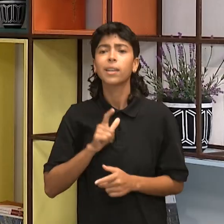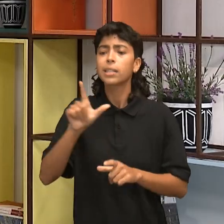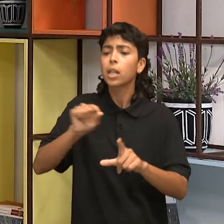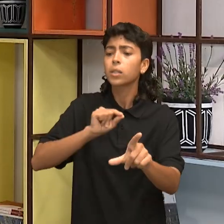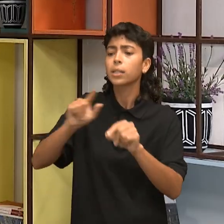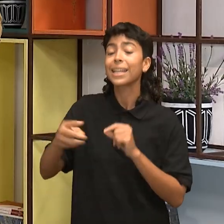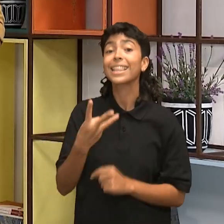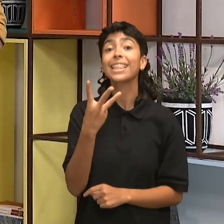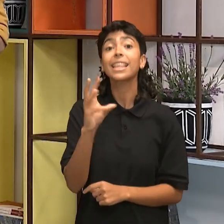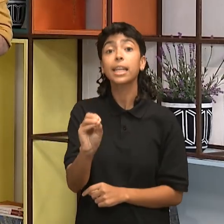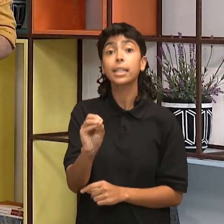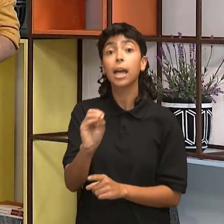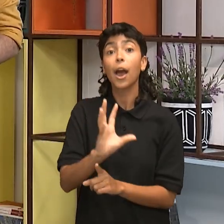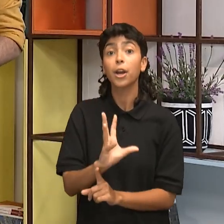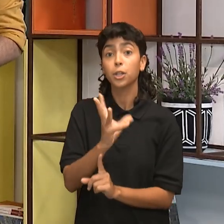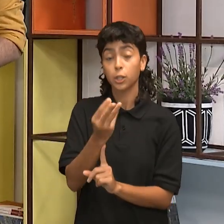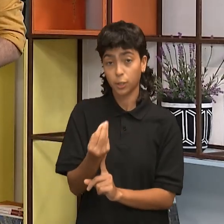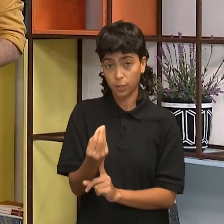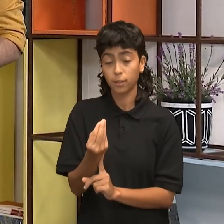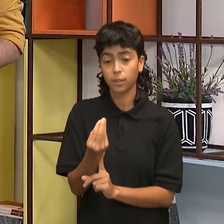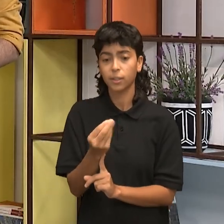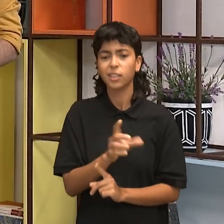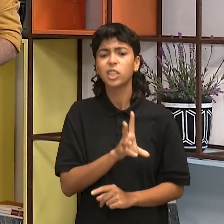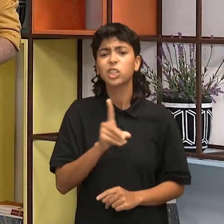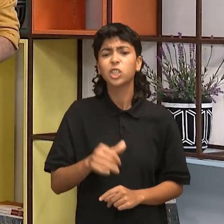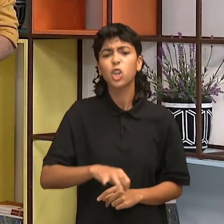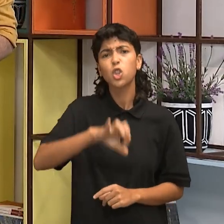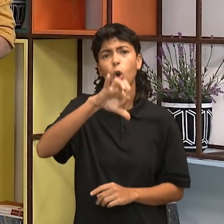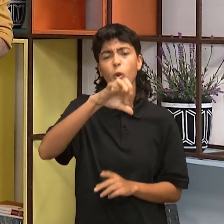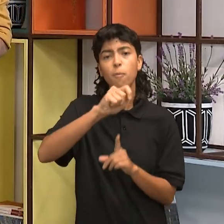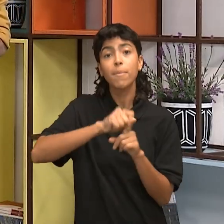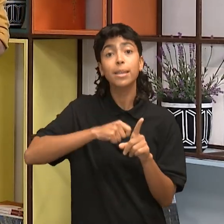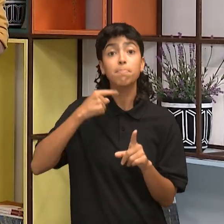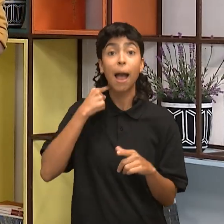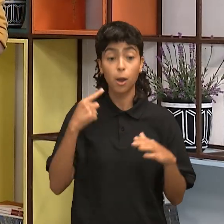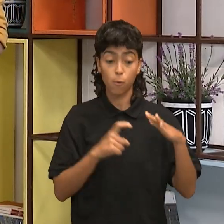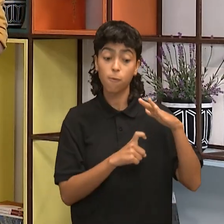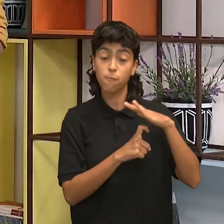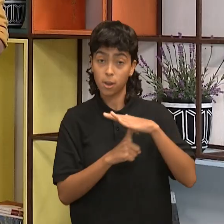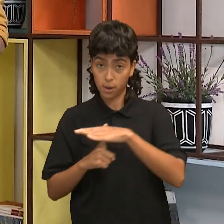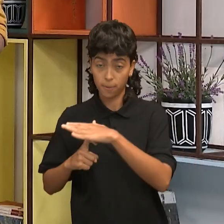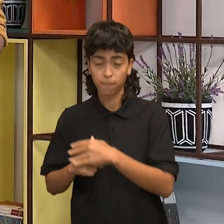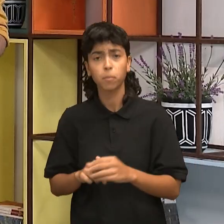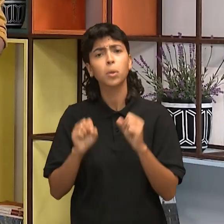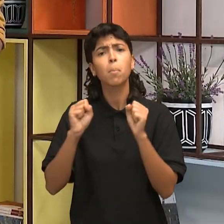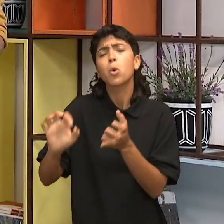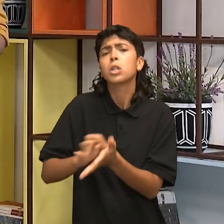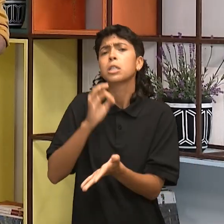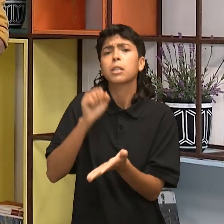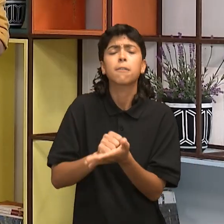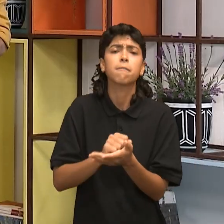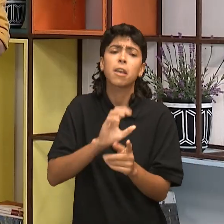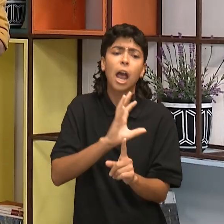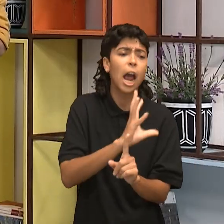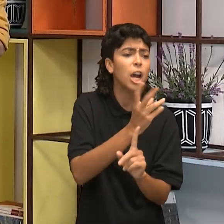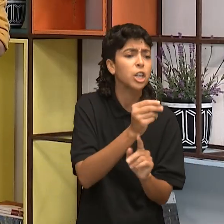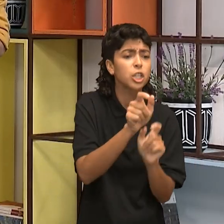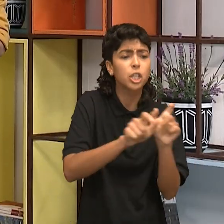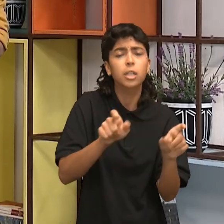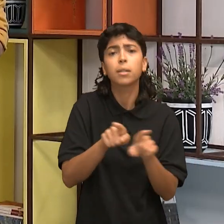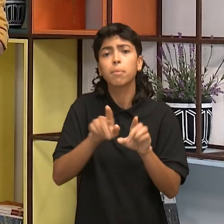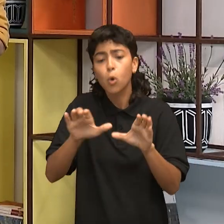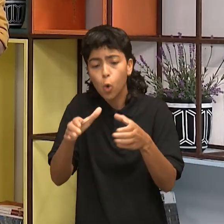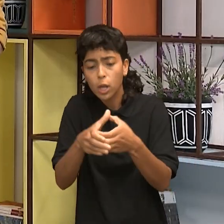expositores para a mostra, que ocorre no dia 9 de maio. Podem se inscrever artistas, coletivos, estudantes